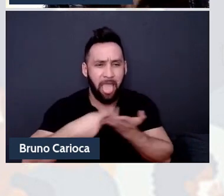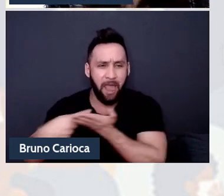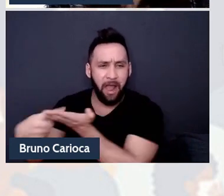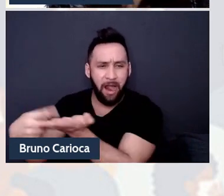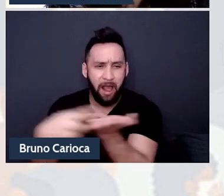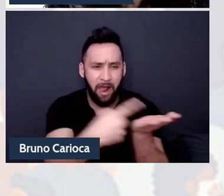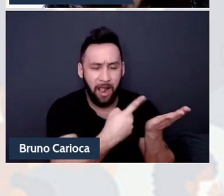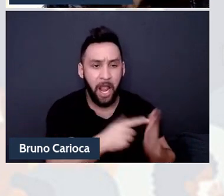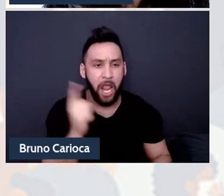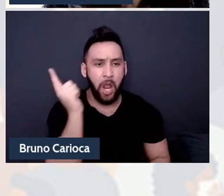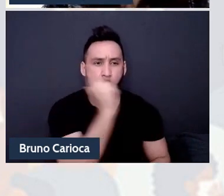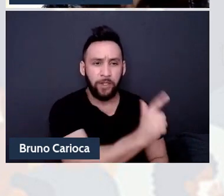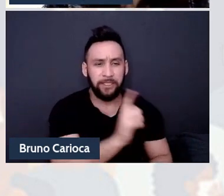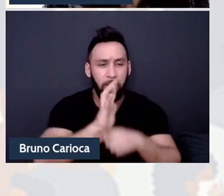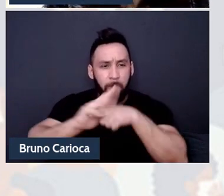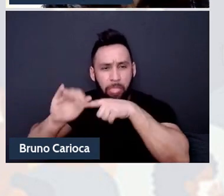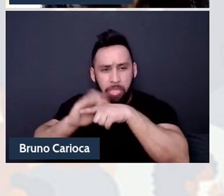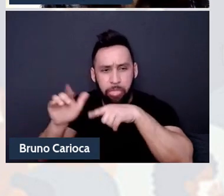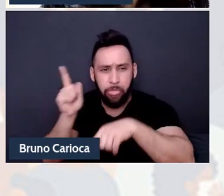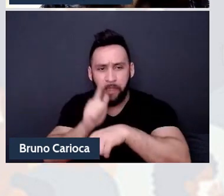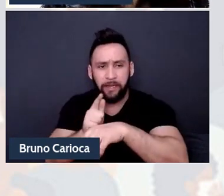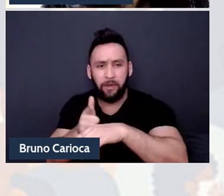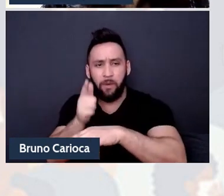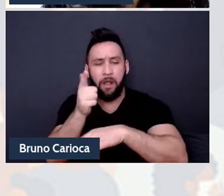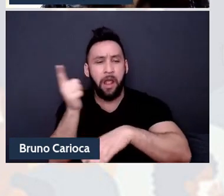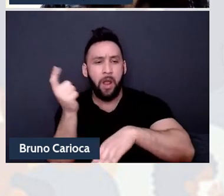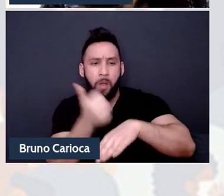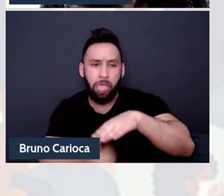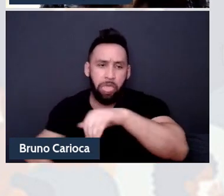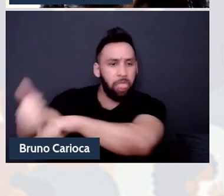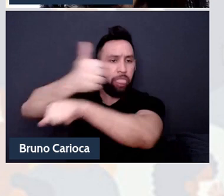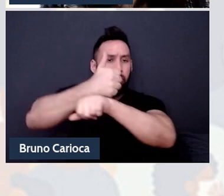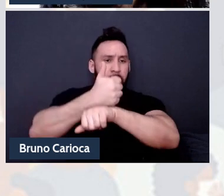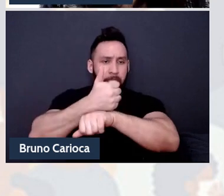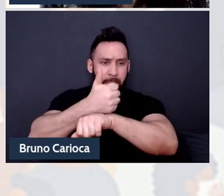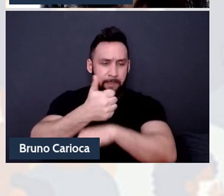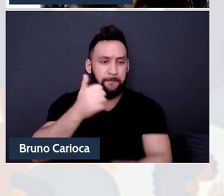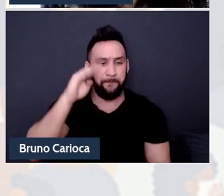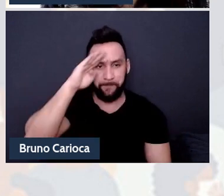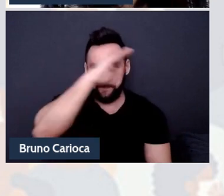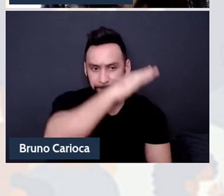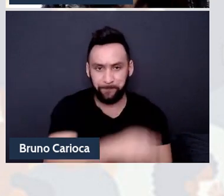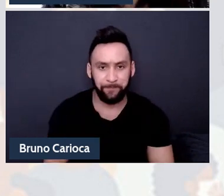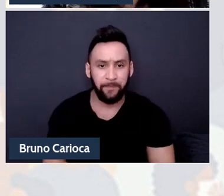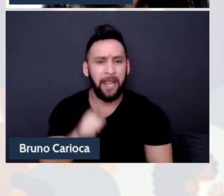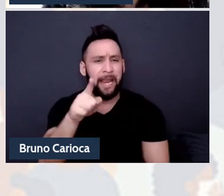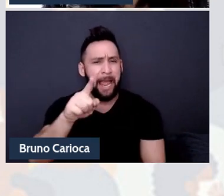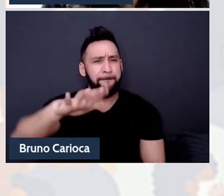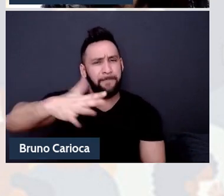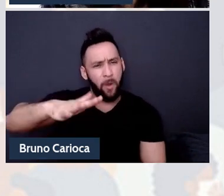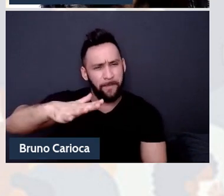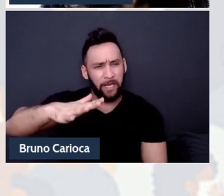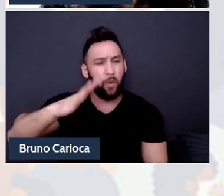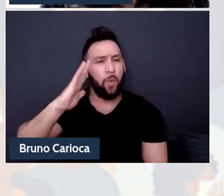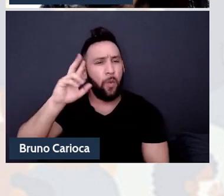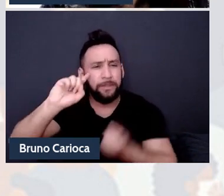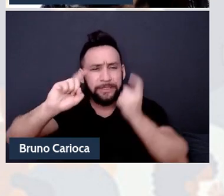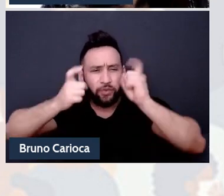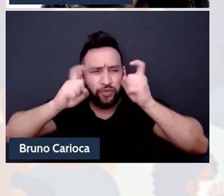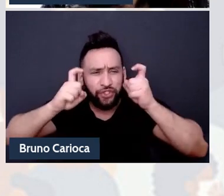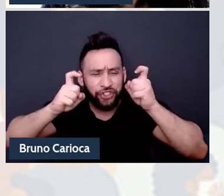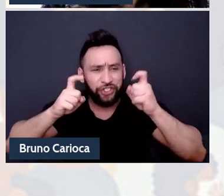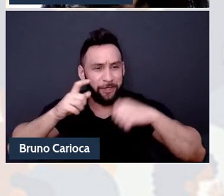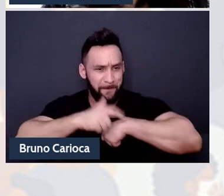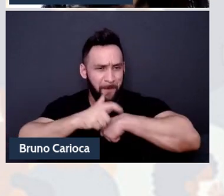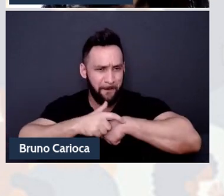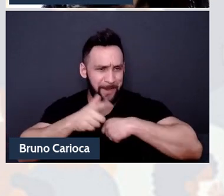2016, que ocorreram os debates em torno da primeira versão da BNCC. Eu lembro,